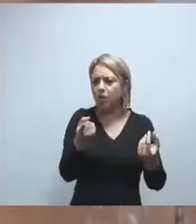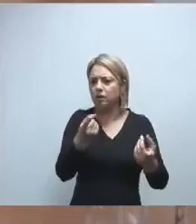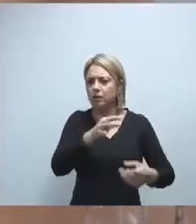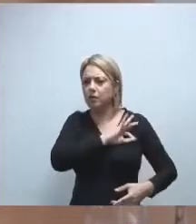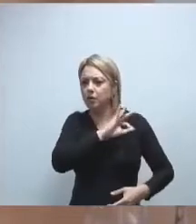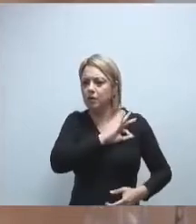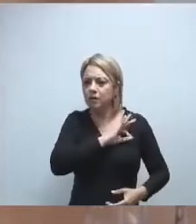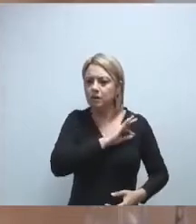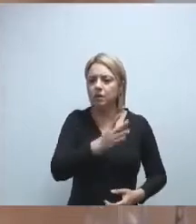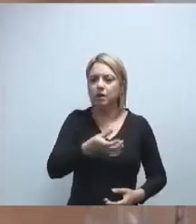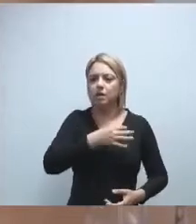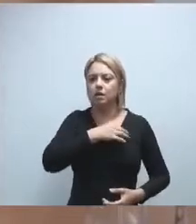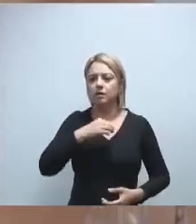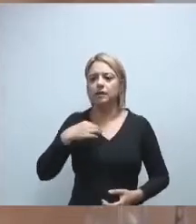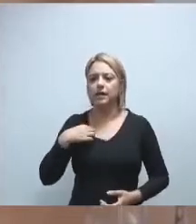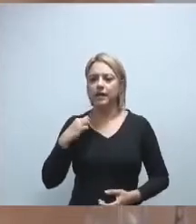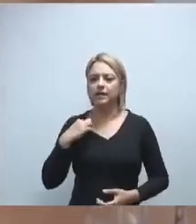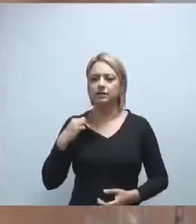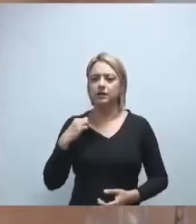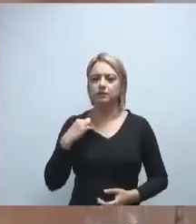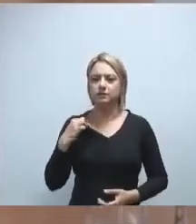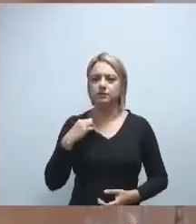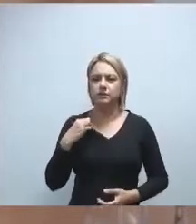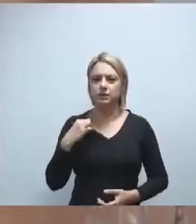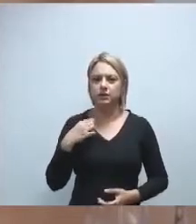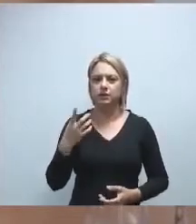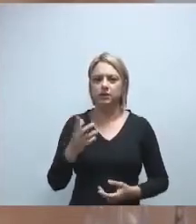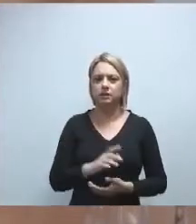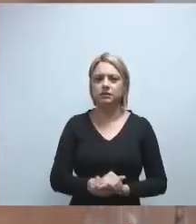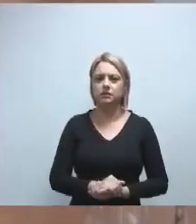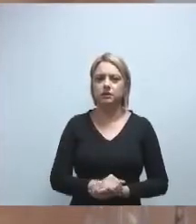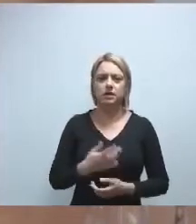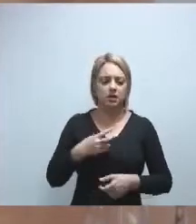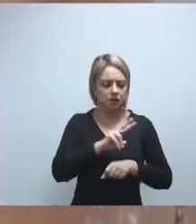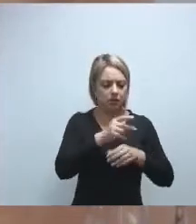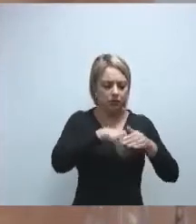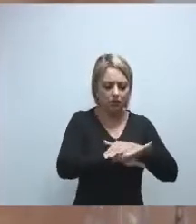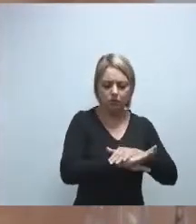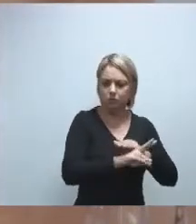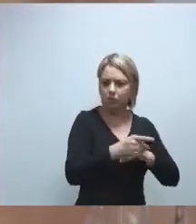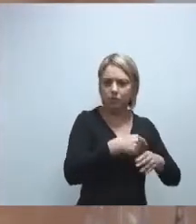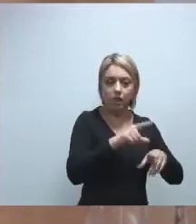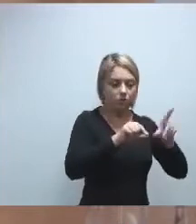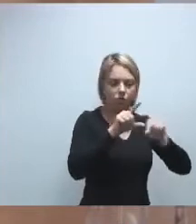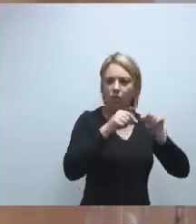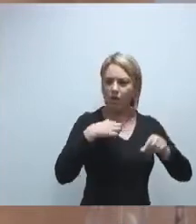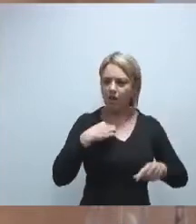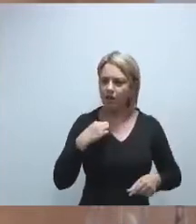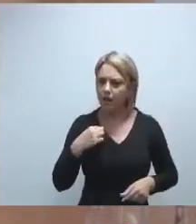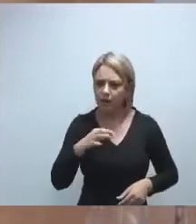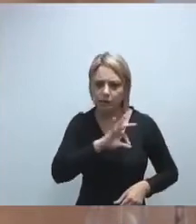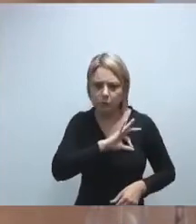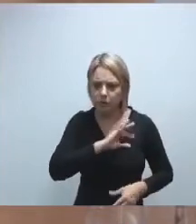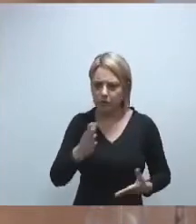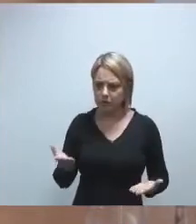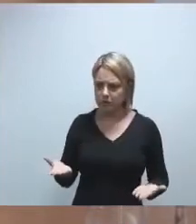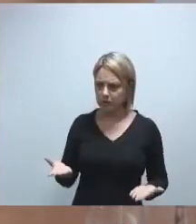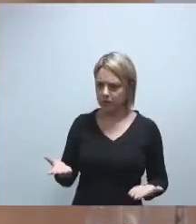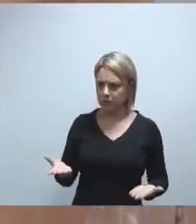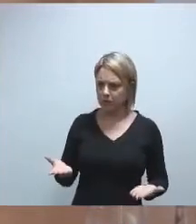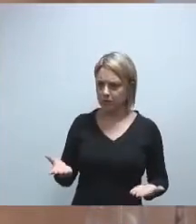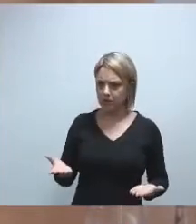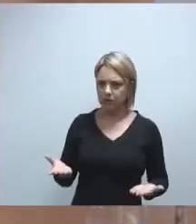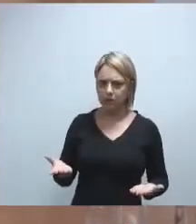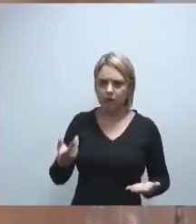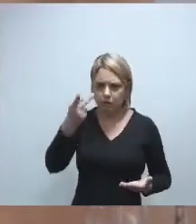polícia individualmente já controle interno e no externo sem escolher delegados de polícia pronto conta o cuidado de ser o